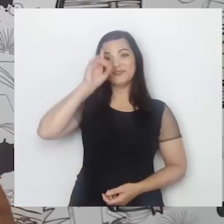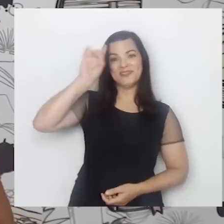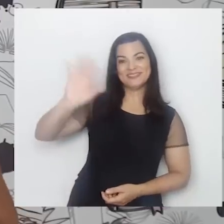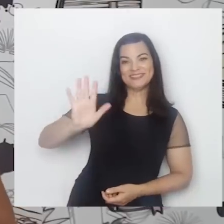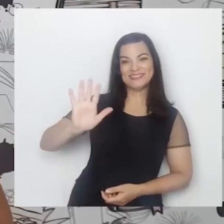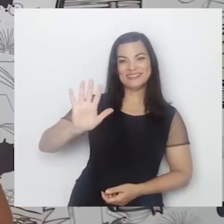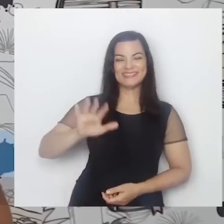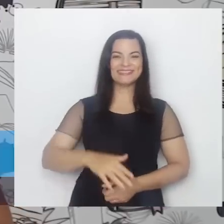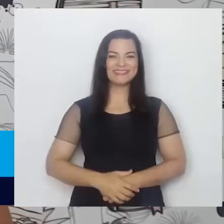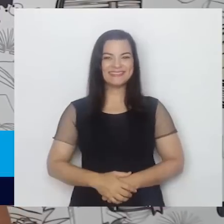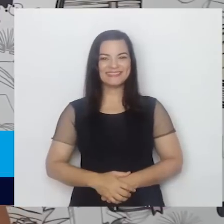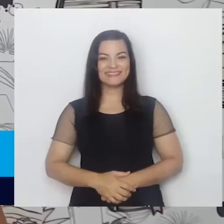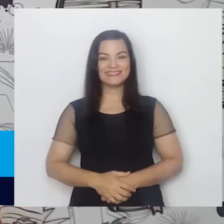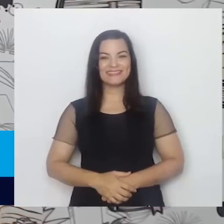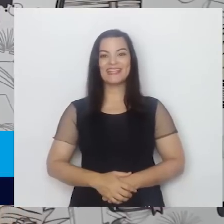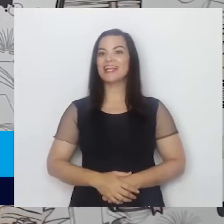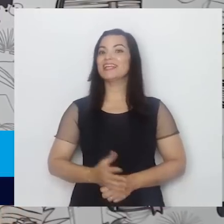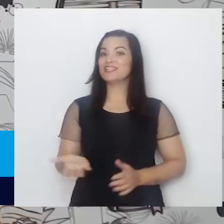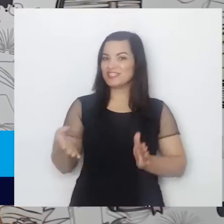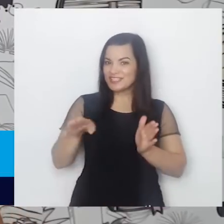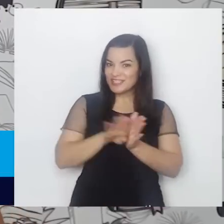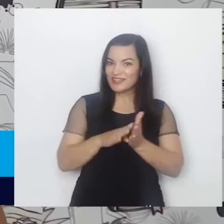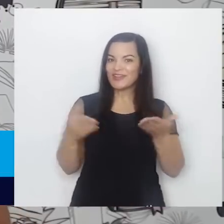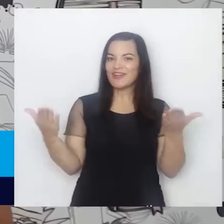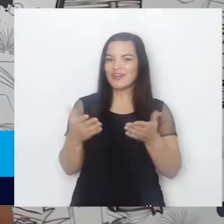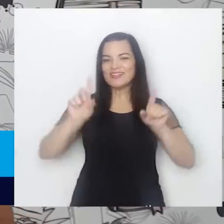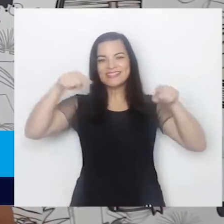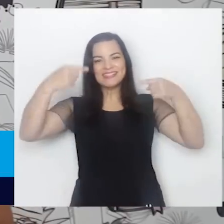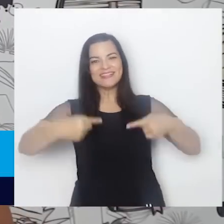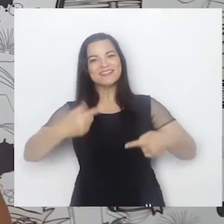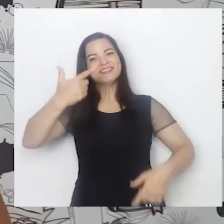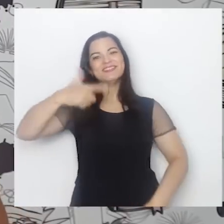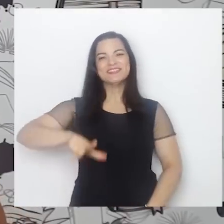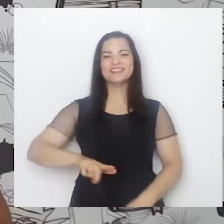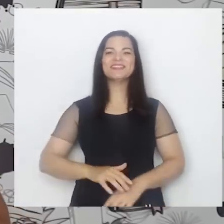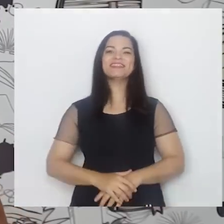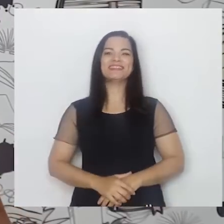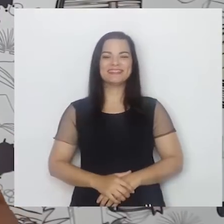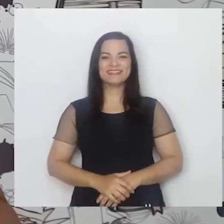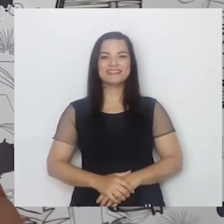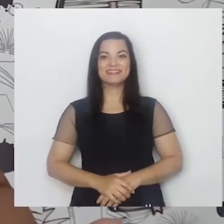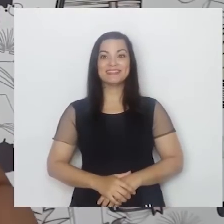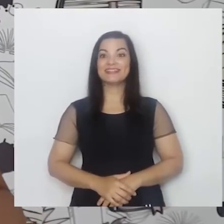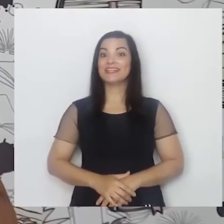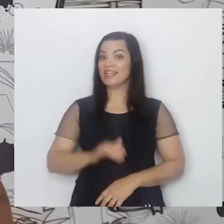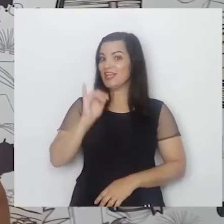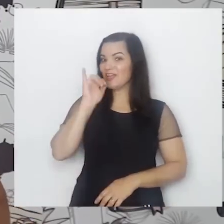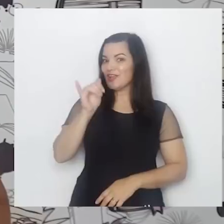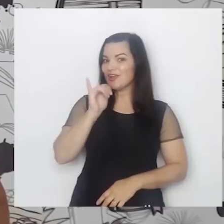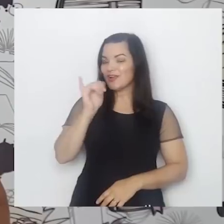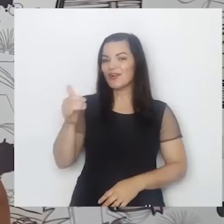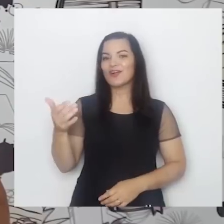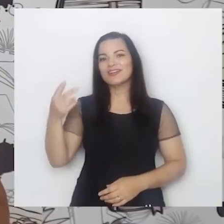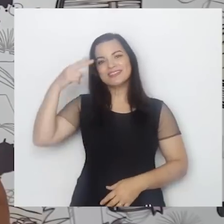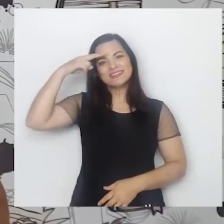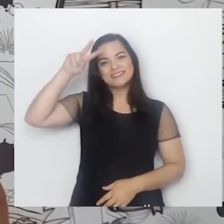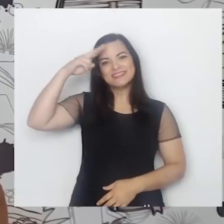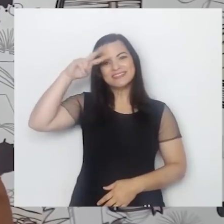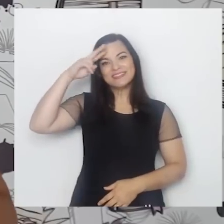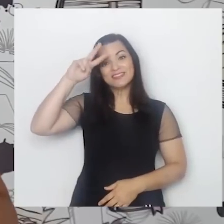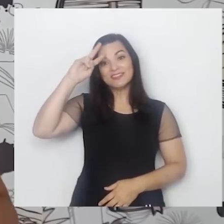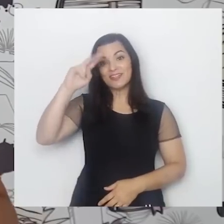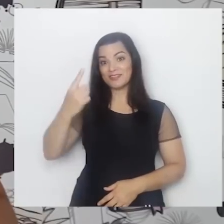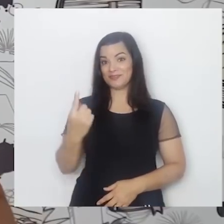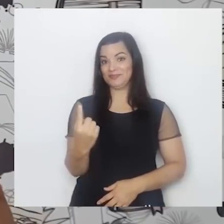Bom dia, crianças! Chegamos para mais um desafio do dia que vai contar um pouquinho da história aí para